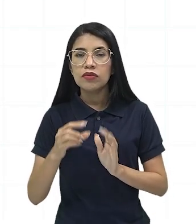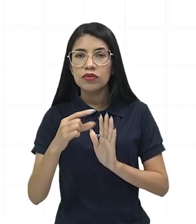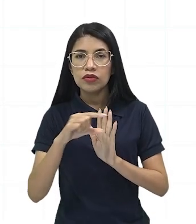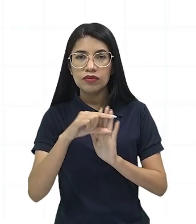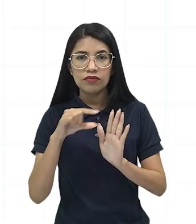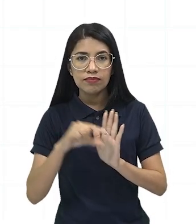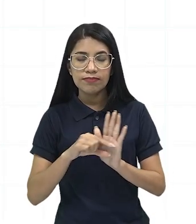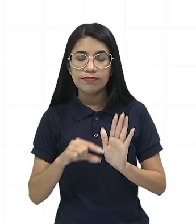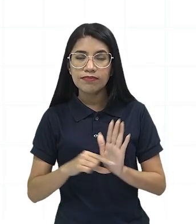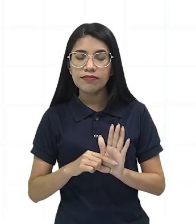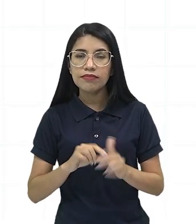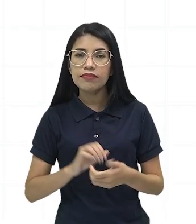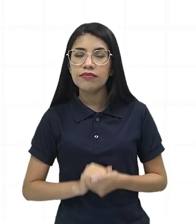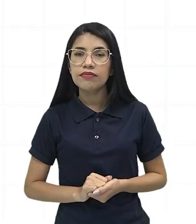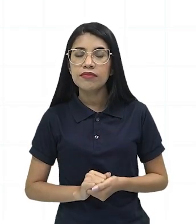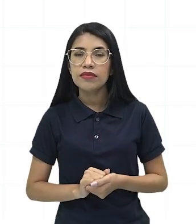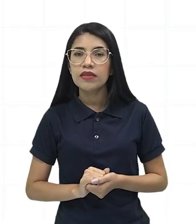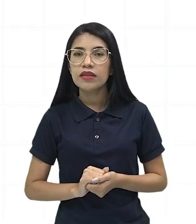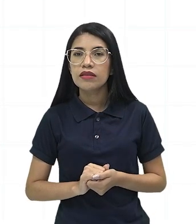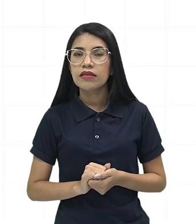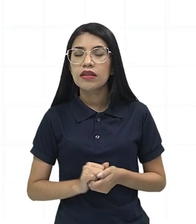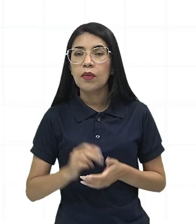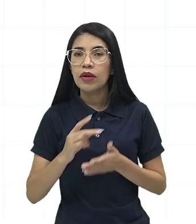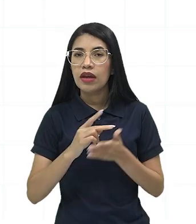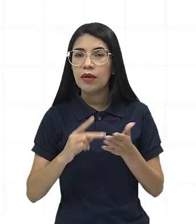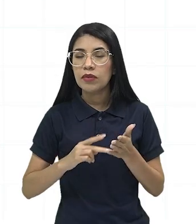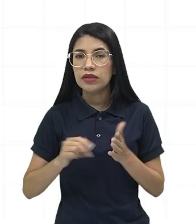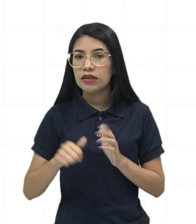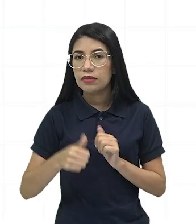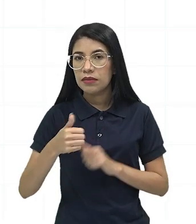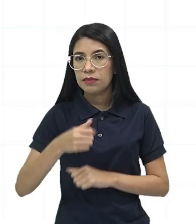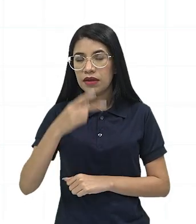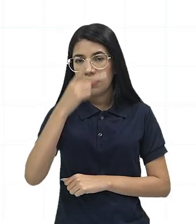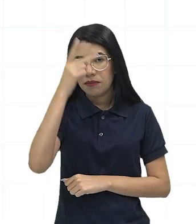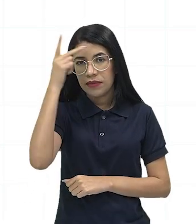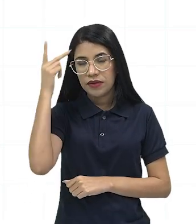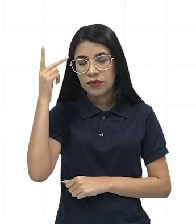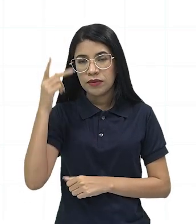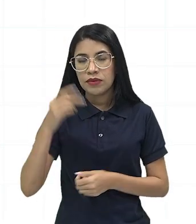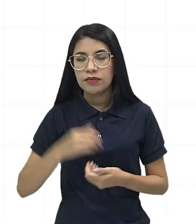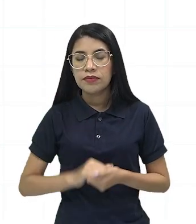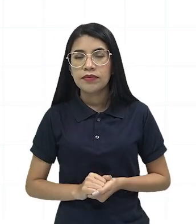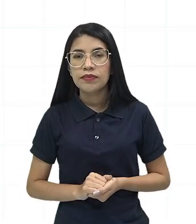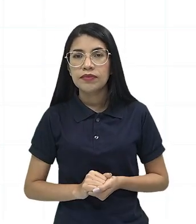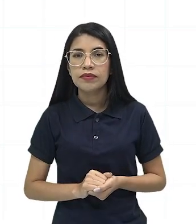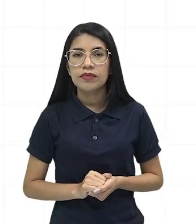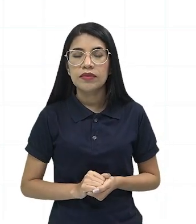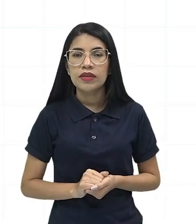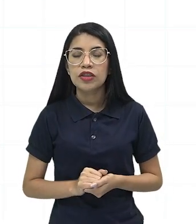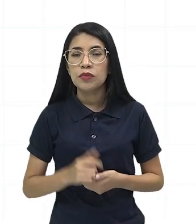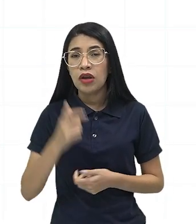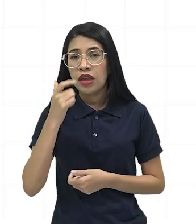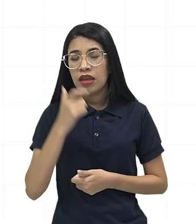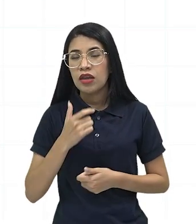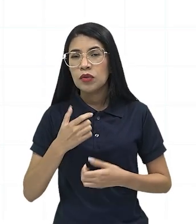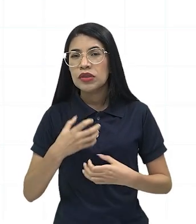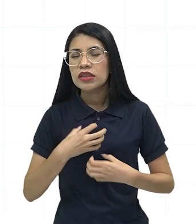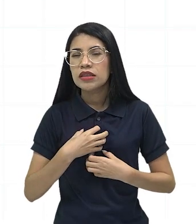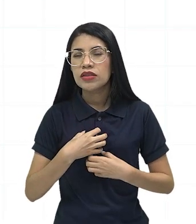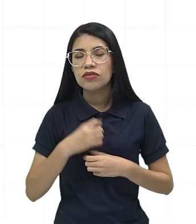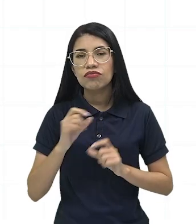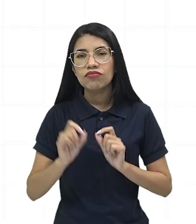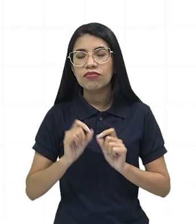Então é a poesia da primeira pessoa do tempo presente, aquilo que eu estou